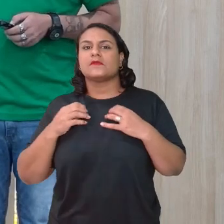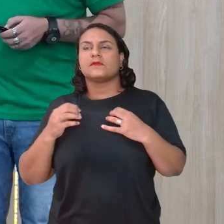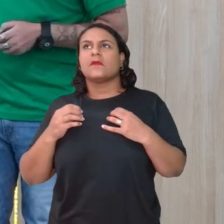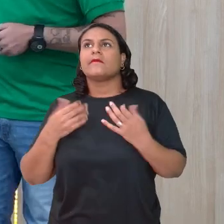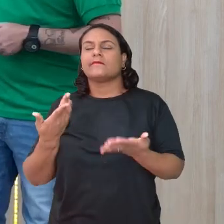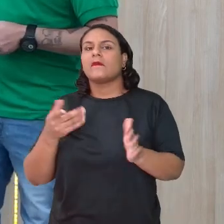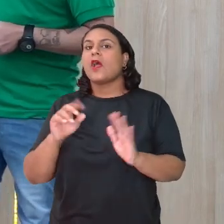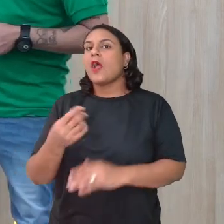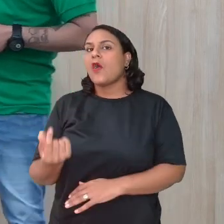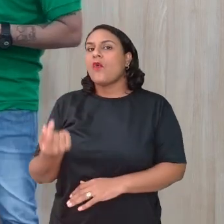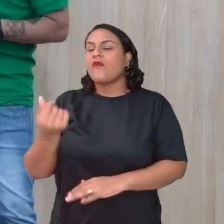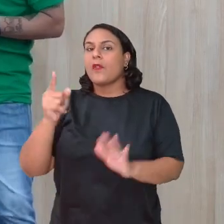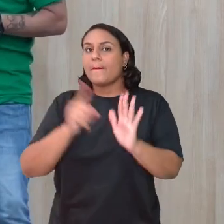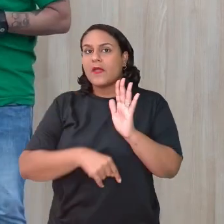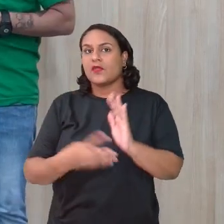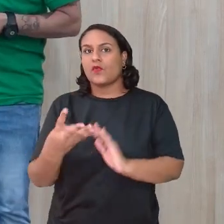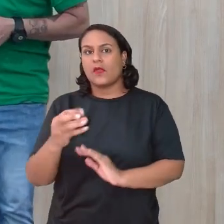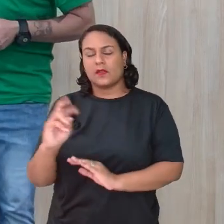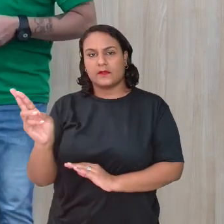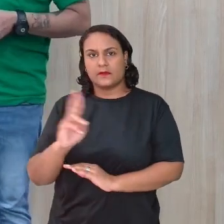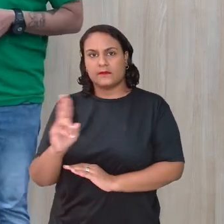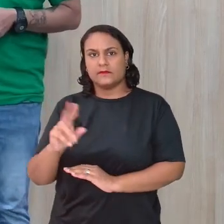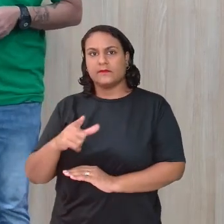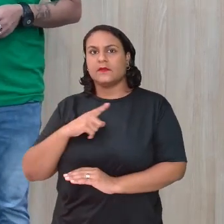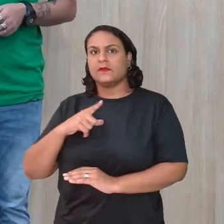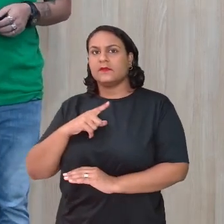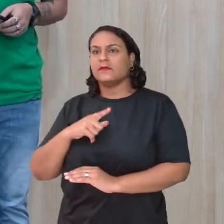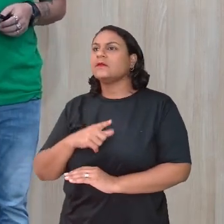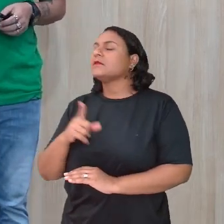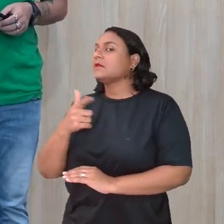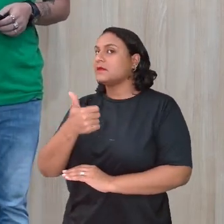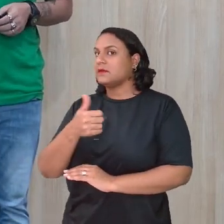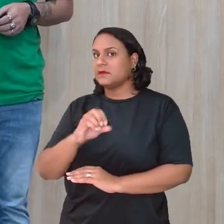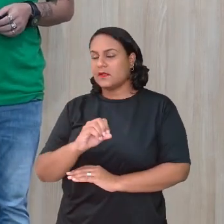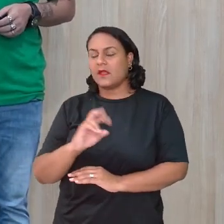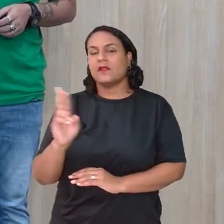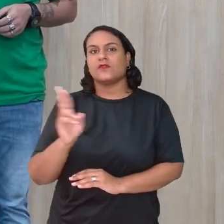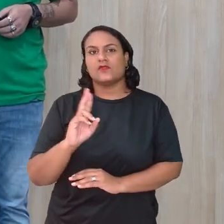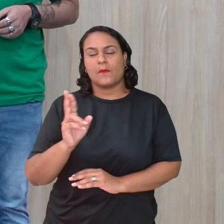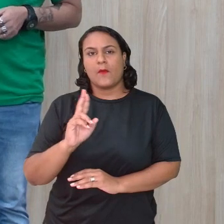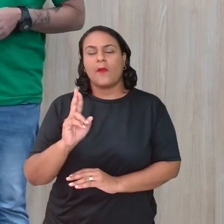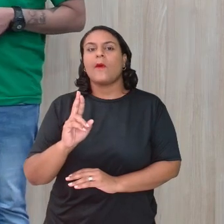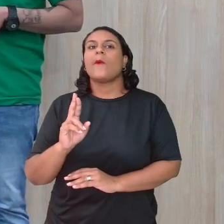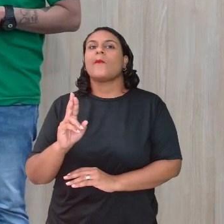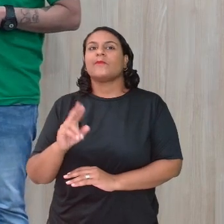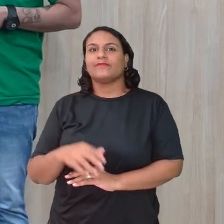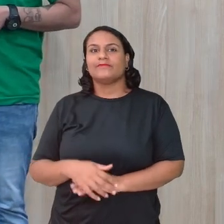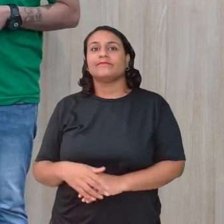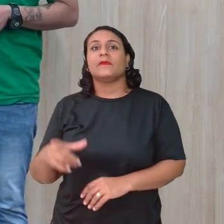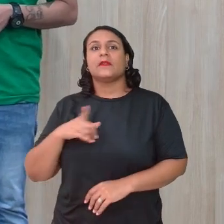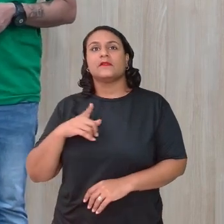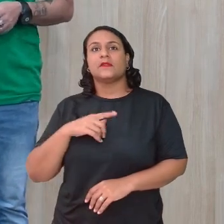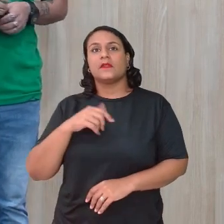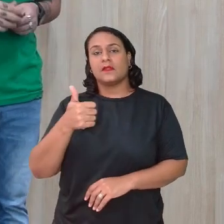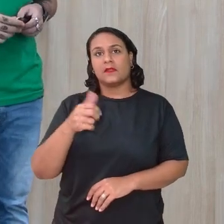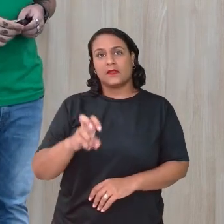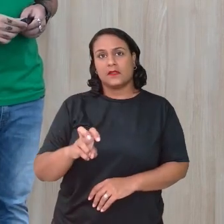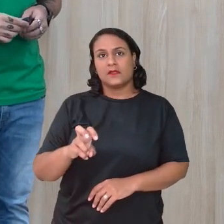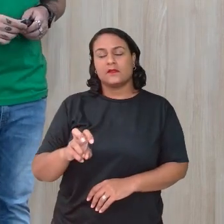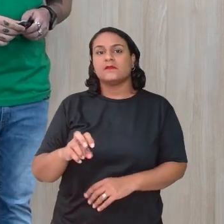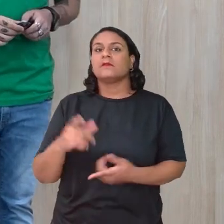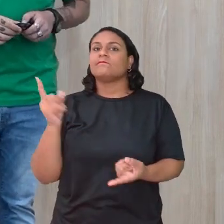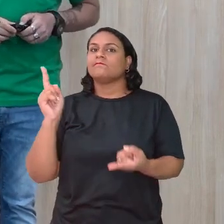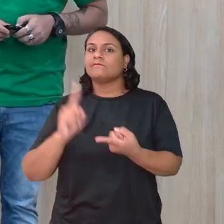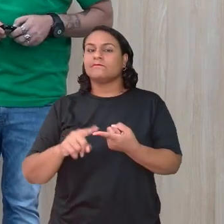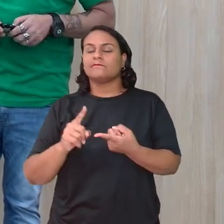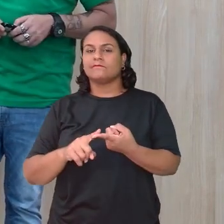menos de R$40. Então, eu tenho 10 casos favoráveis para as blusas de R$20 e eu tenho 15 casos